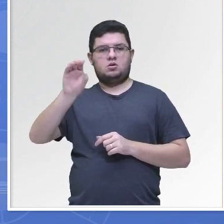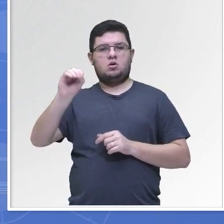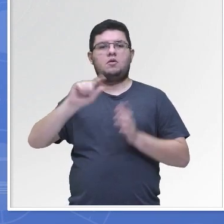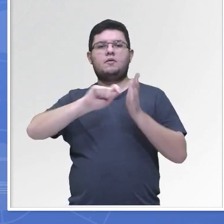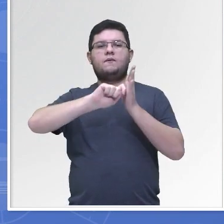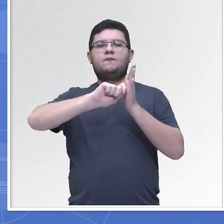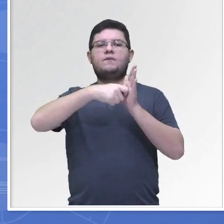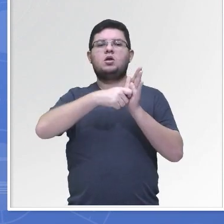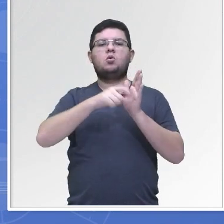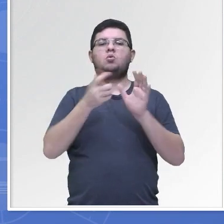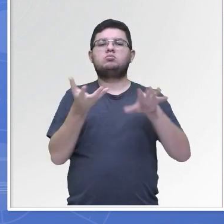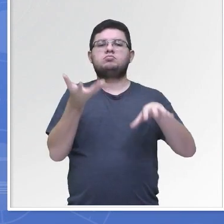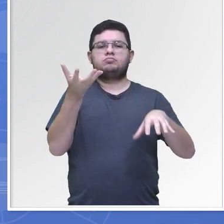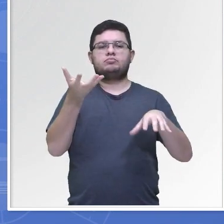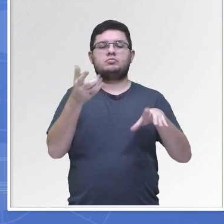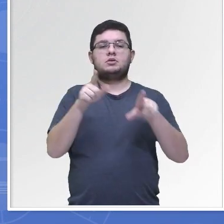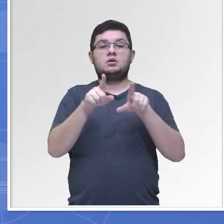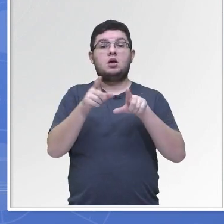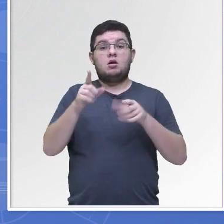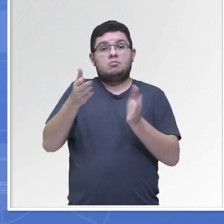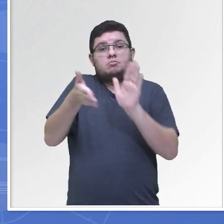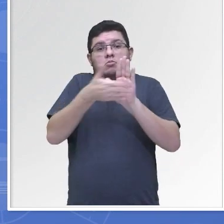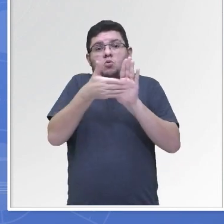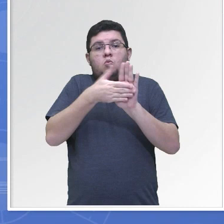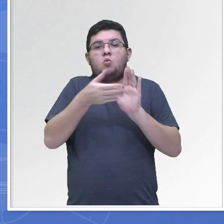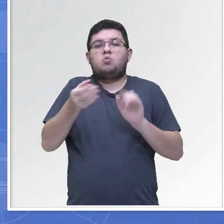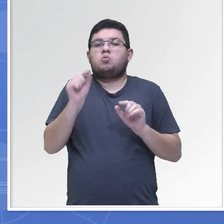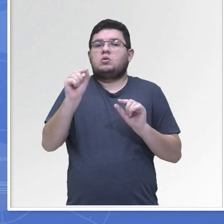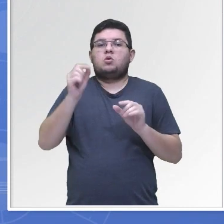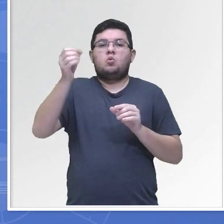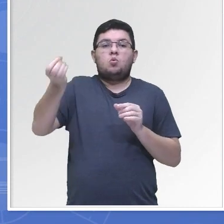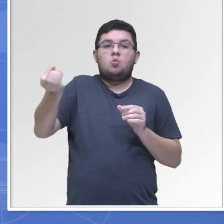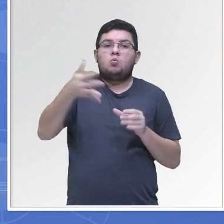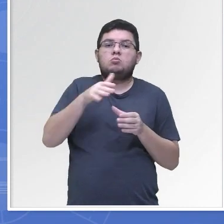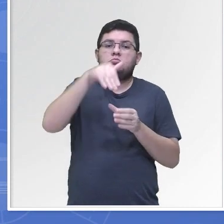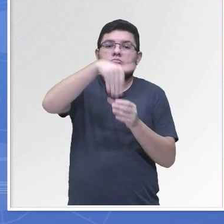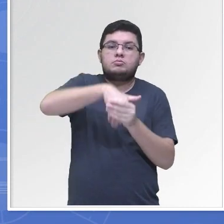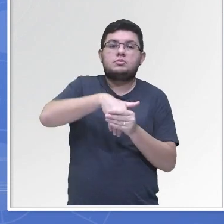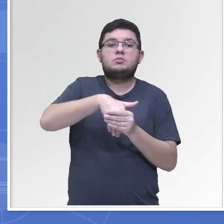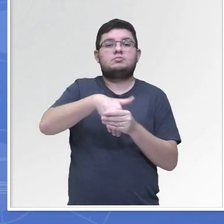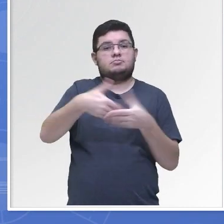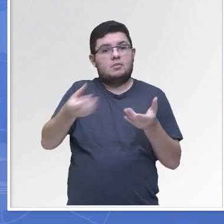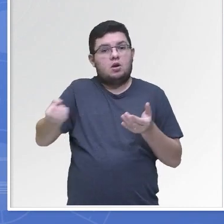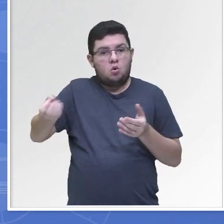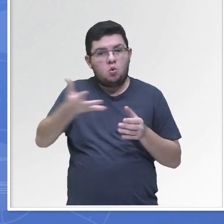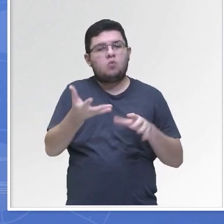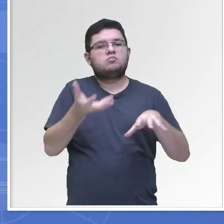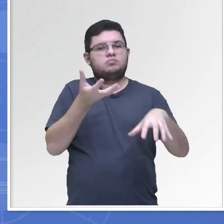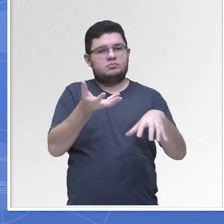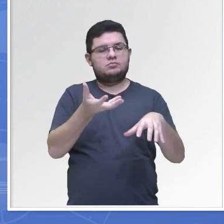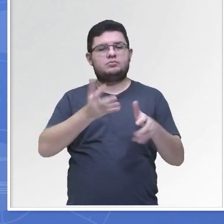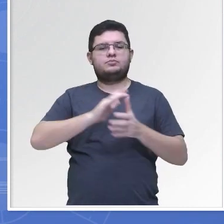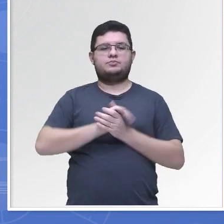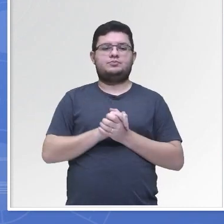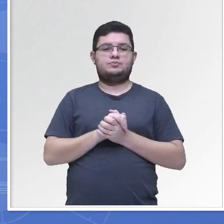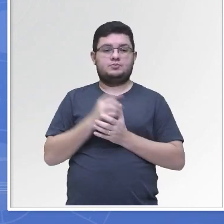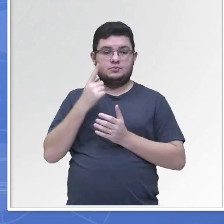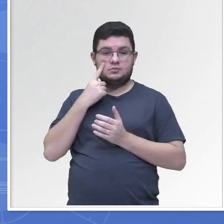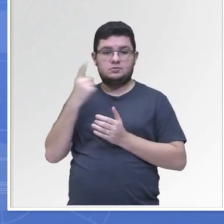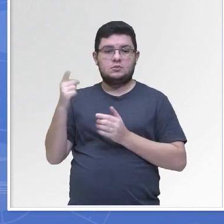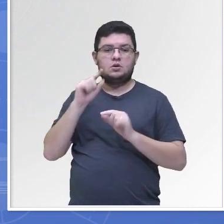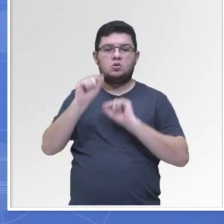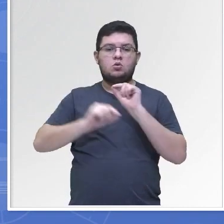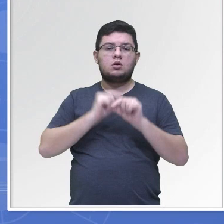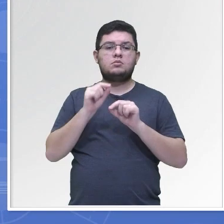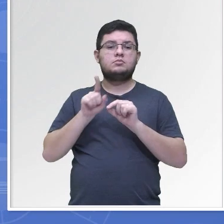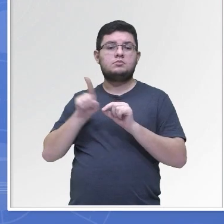Além disso, informou que alterações seriam feitas na Constituição para garantir o fortalecimento do poder executivo, no caso, o próprio poder